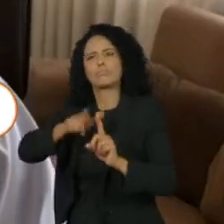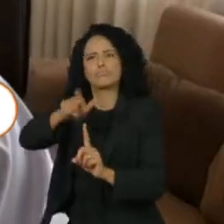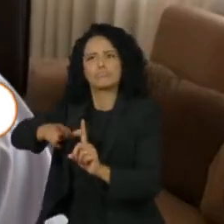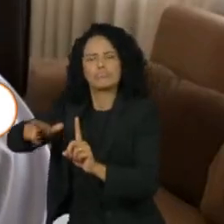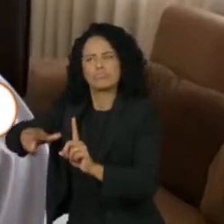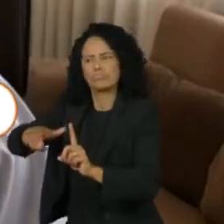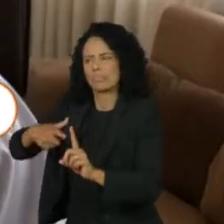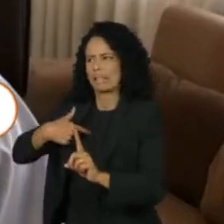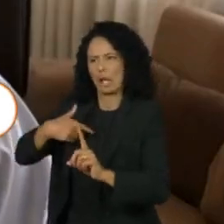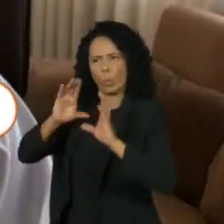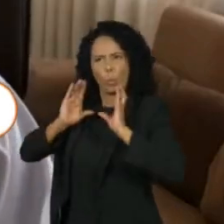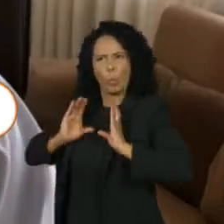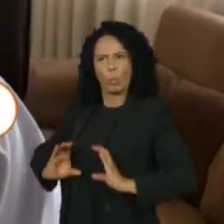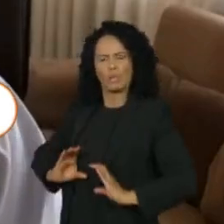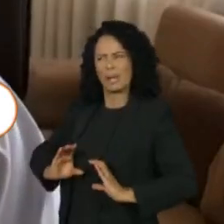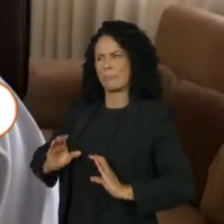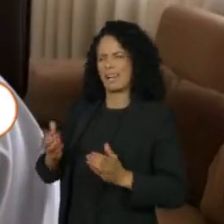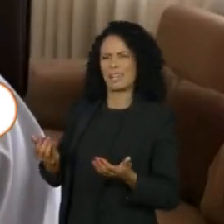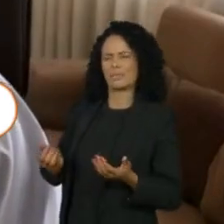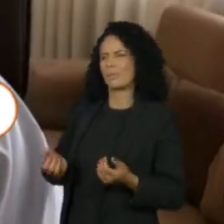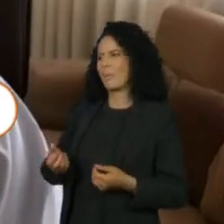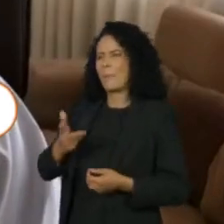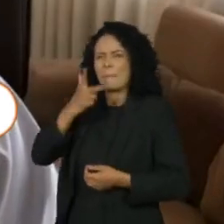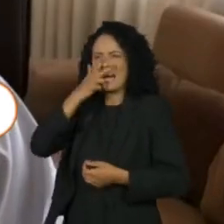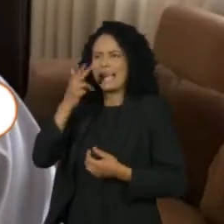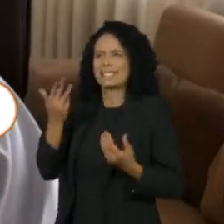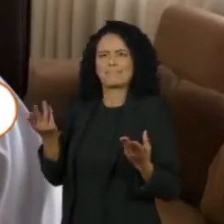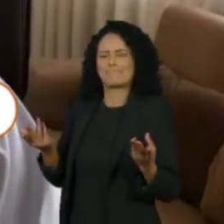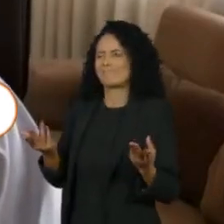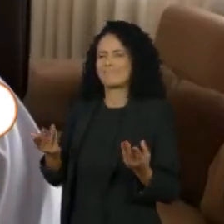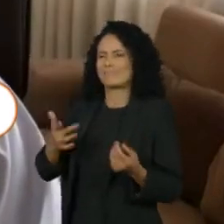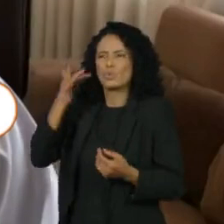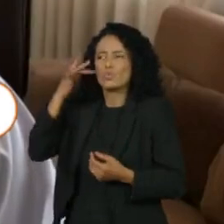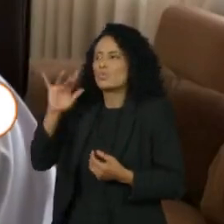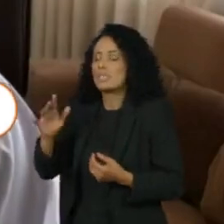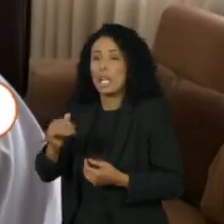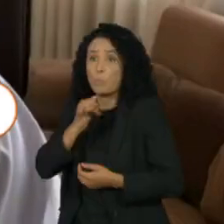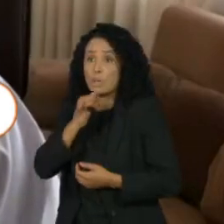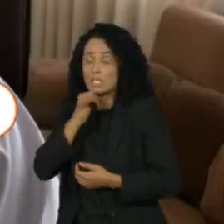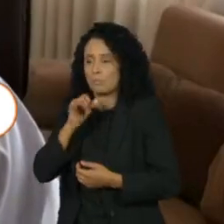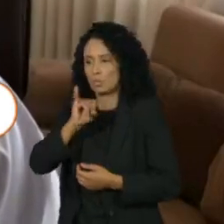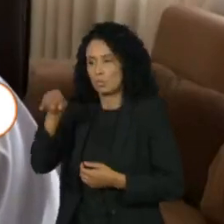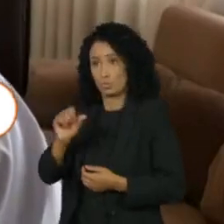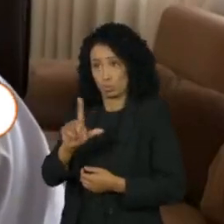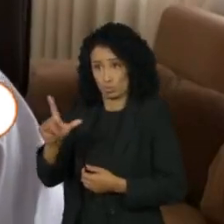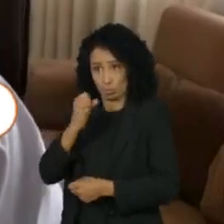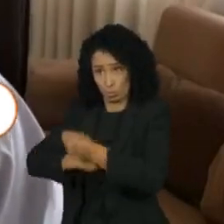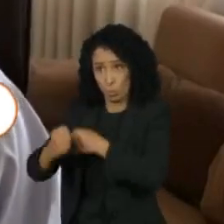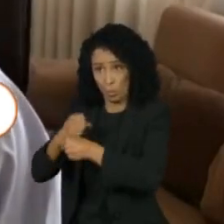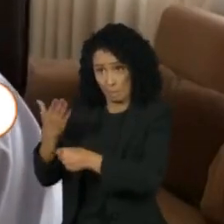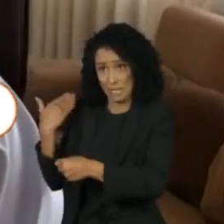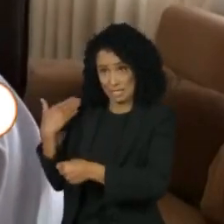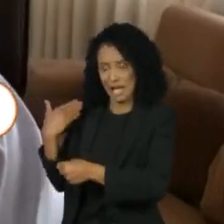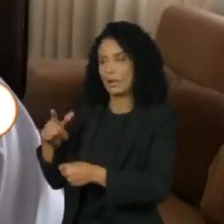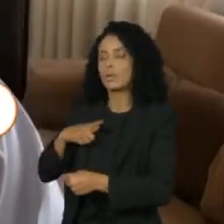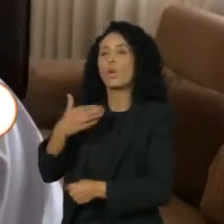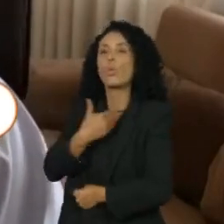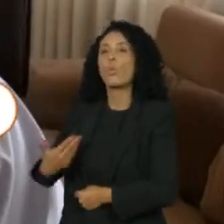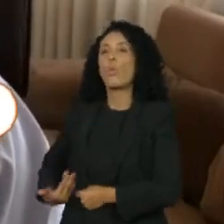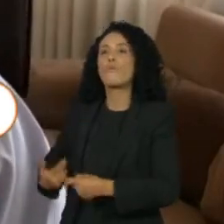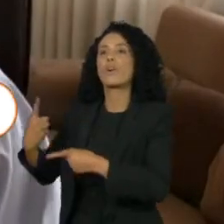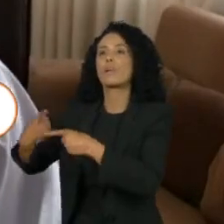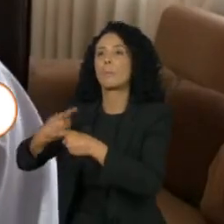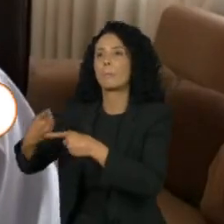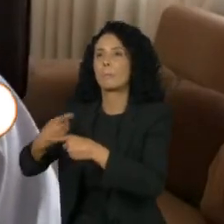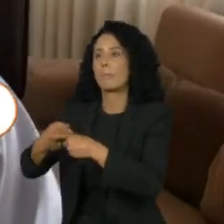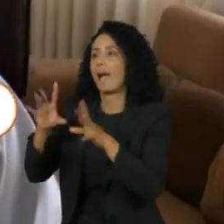são contraproducentes, né? Quando, por exemplo, em julho do ano passado, o governo britânico liberou todas as